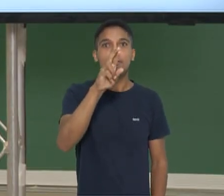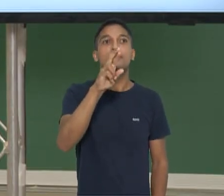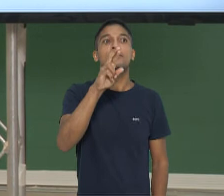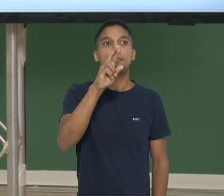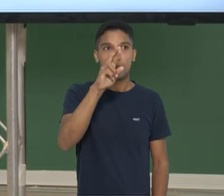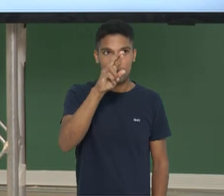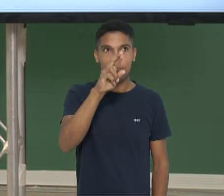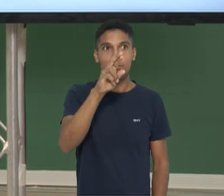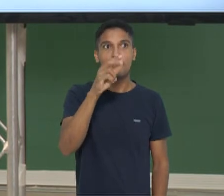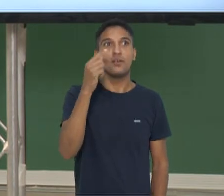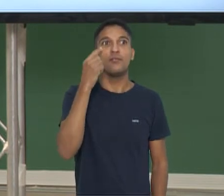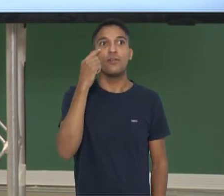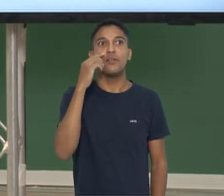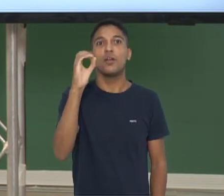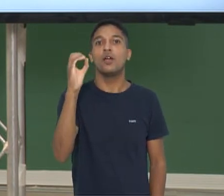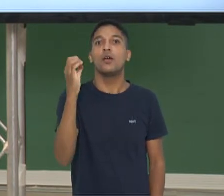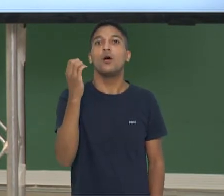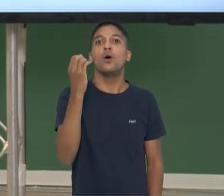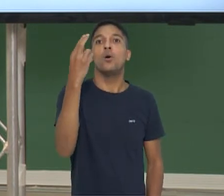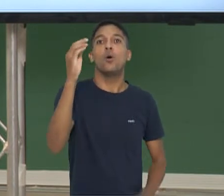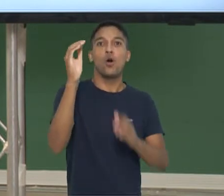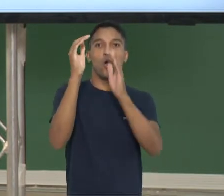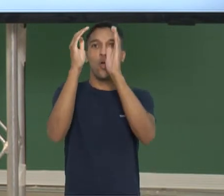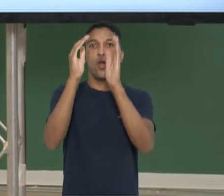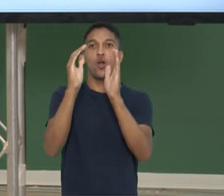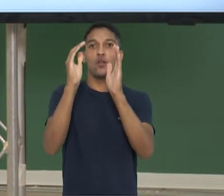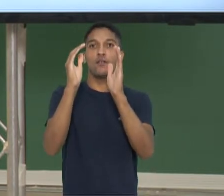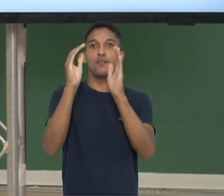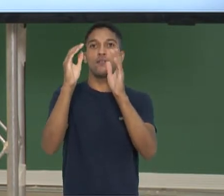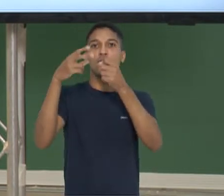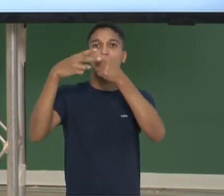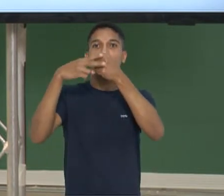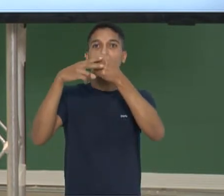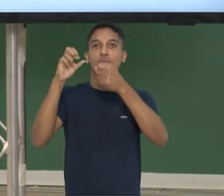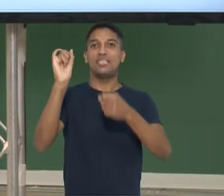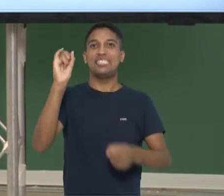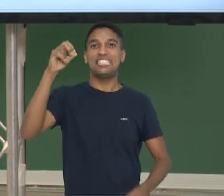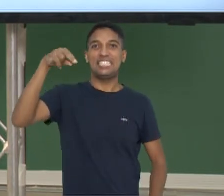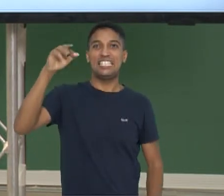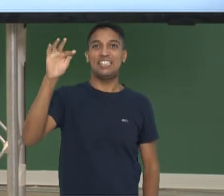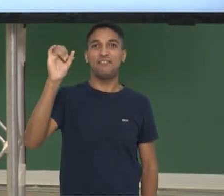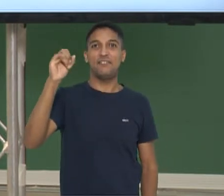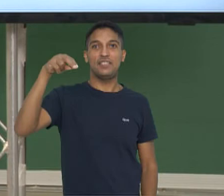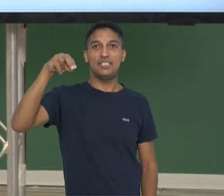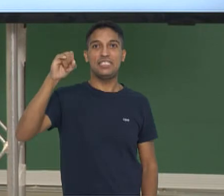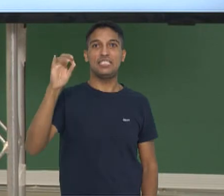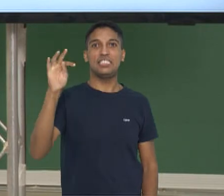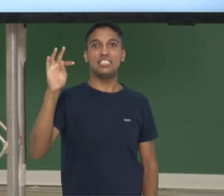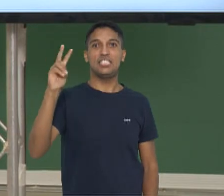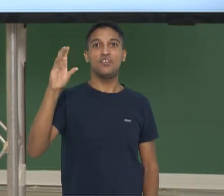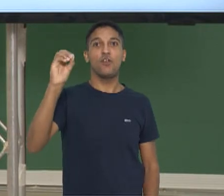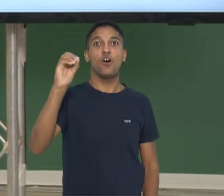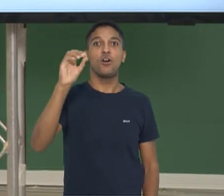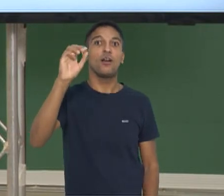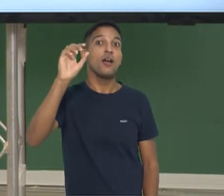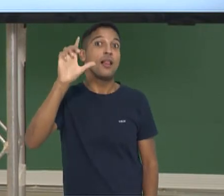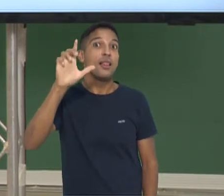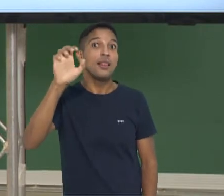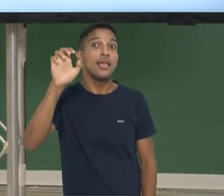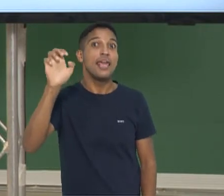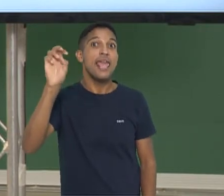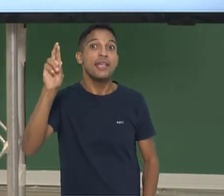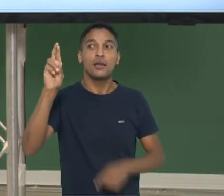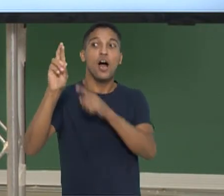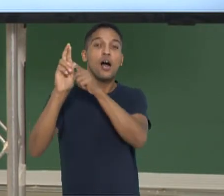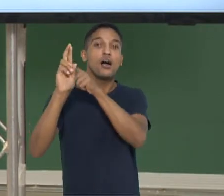verbo no infinitivo, como é o caso do ler. Tá? Me gusta la música pop. Me